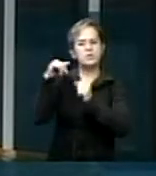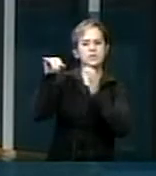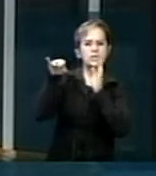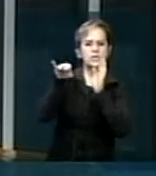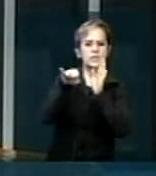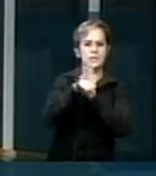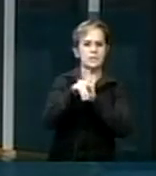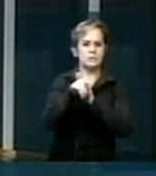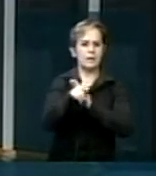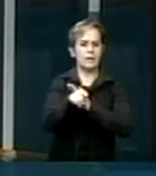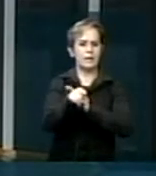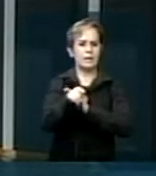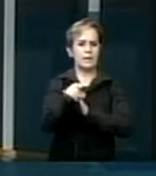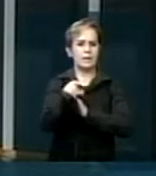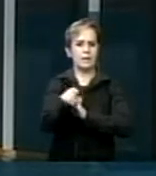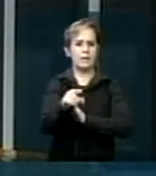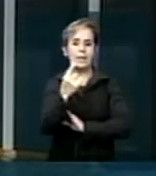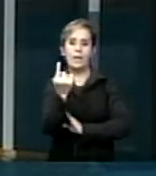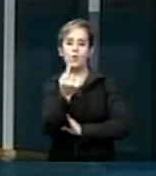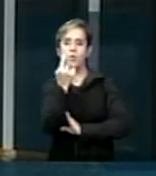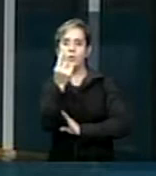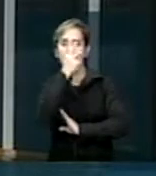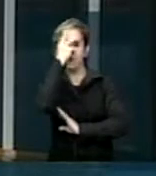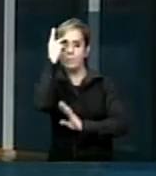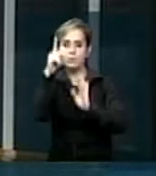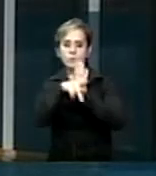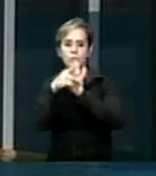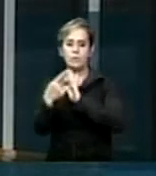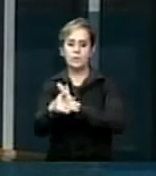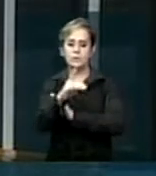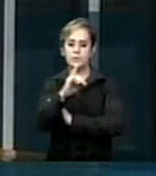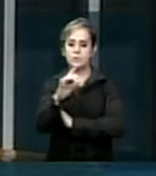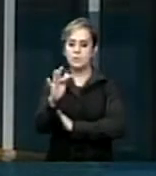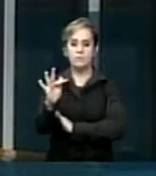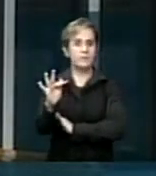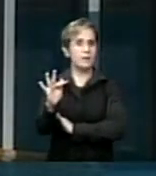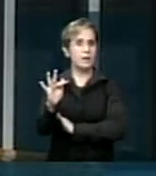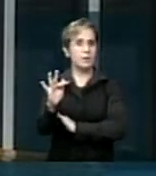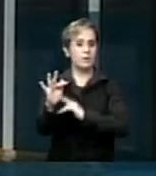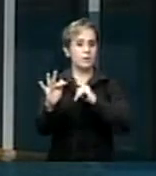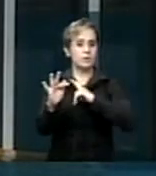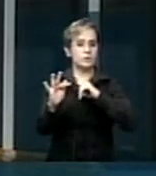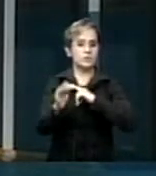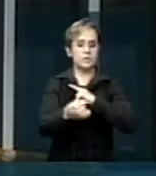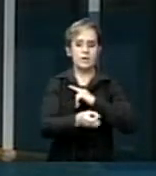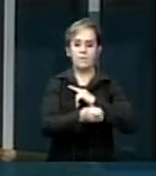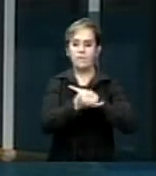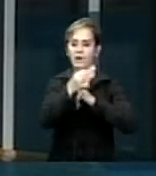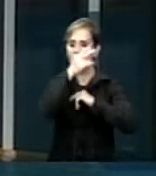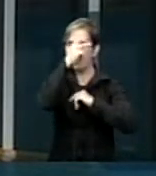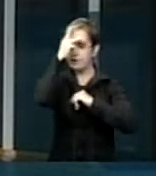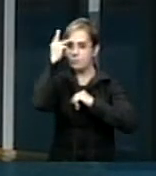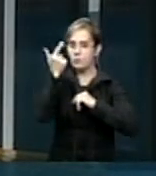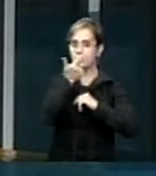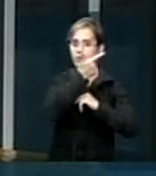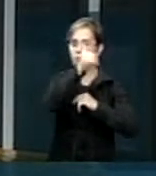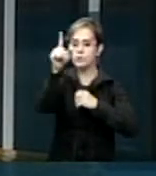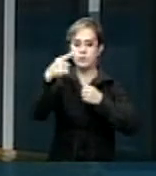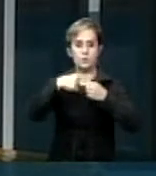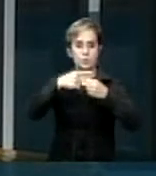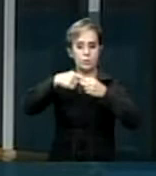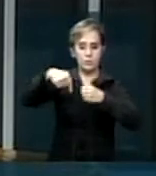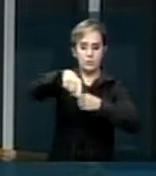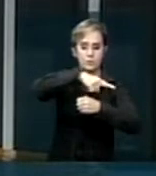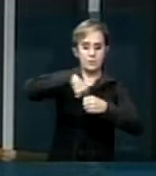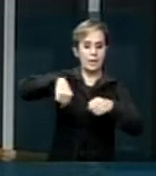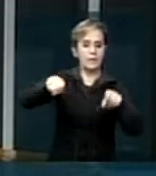ele era a única pessoa do Distrito Federal. Tinham pessoas de outras cidades do entorno, até do sul